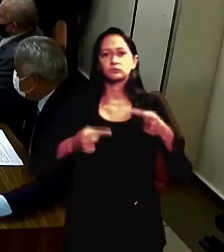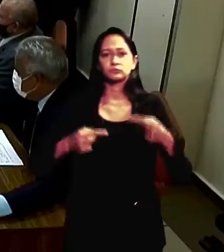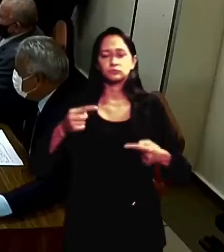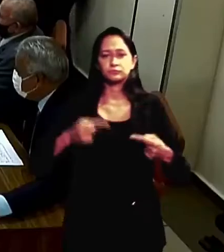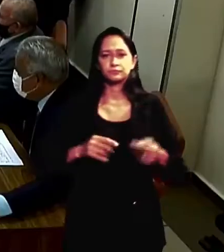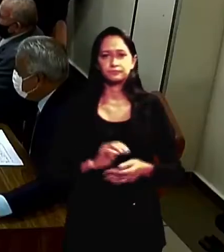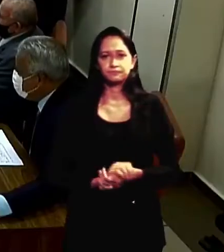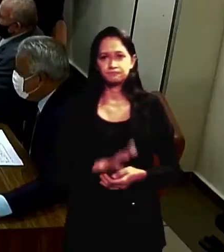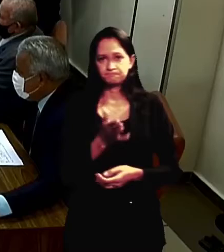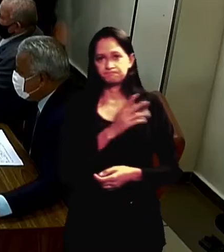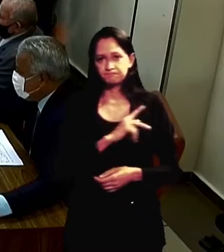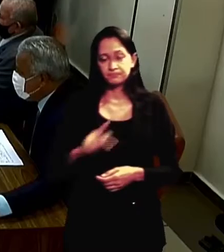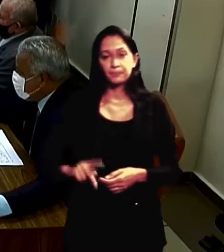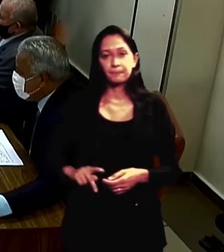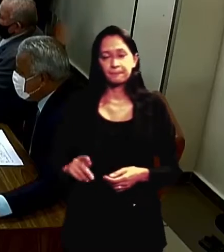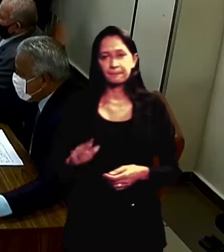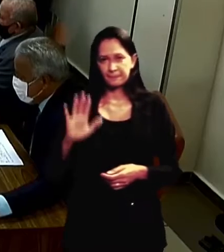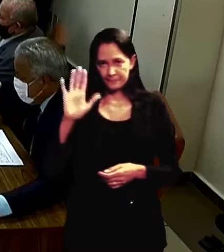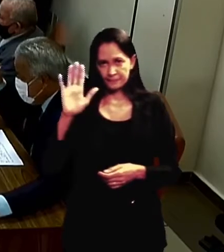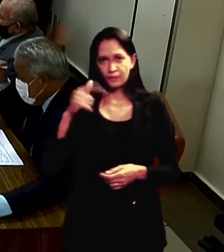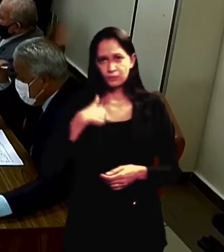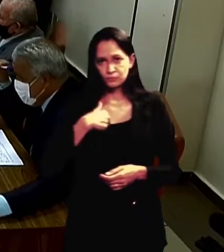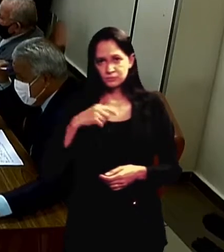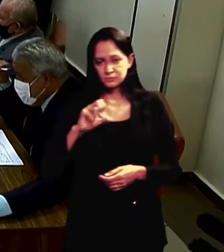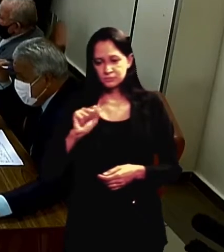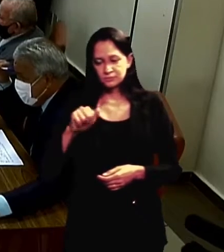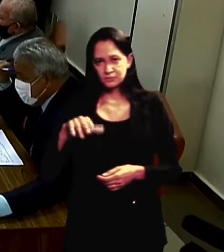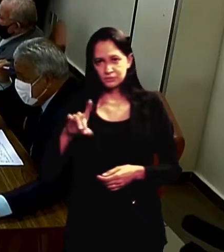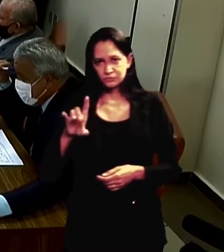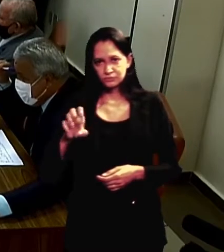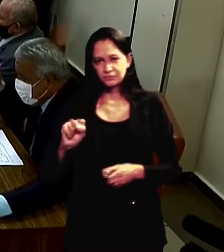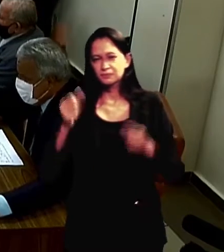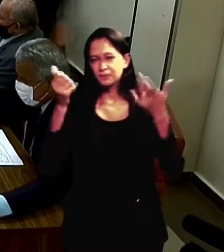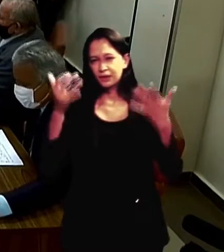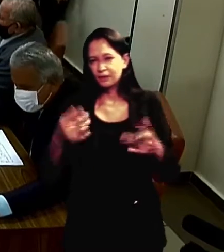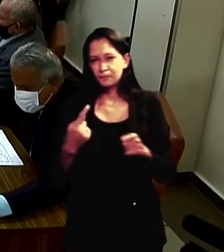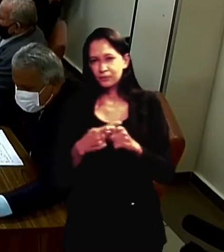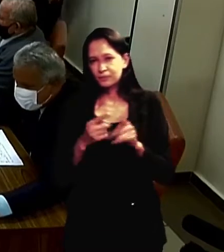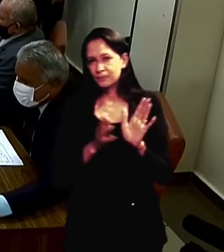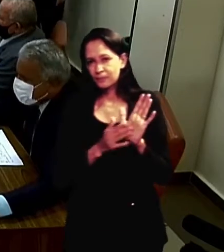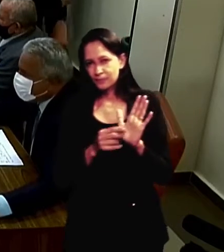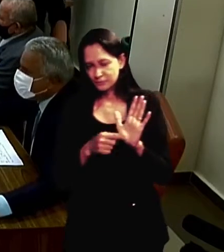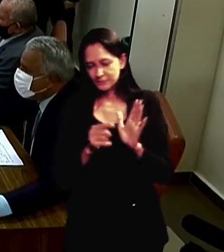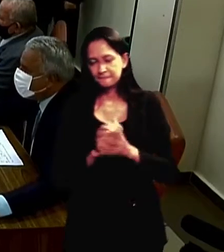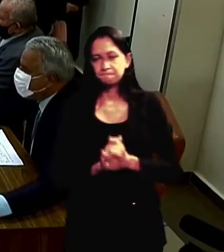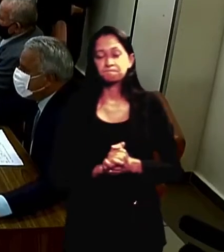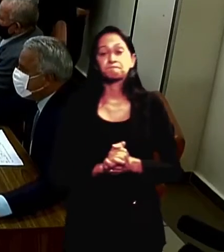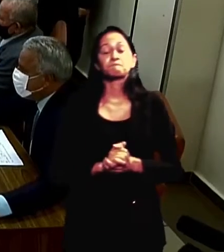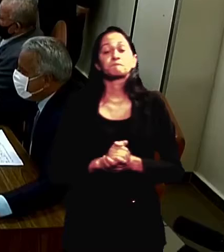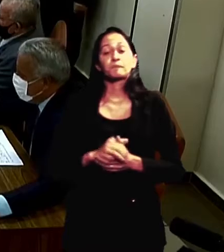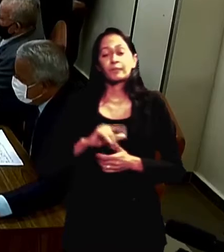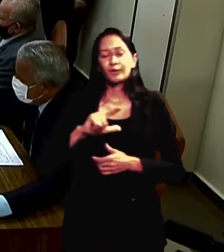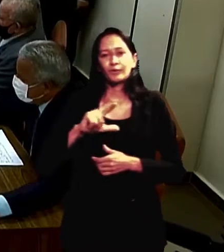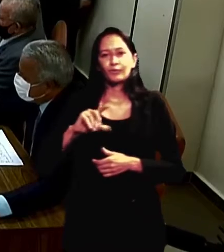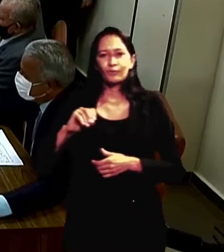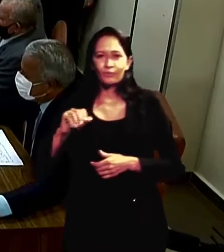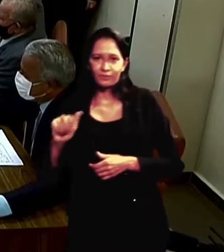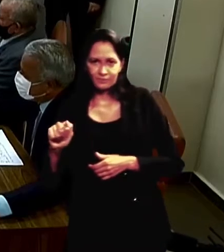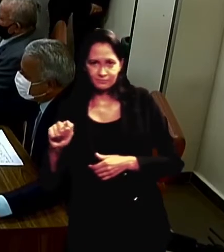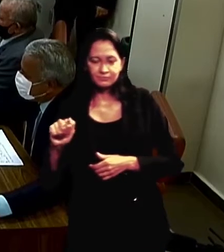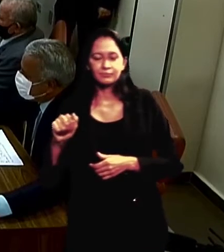Senhor presidente. Vereador Sandy Júnior. Só para esclarecer todos os colegas da CCJ, que a lei orgânica do